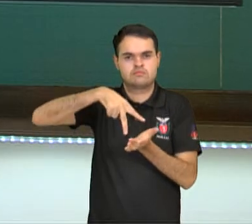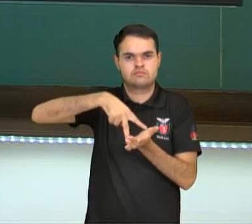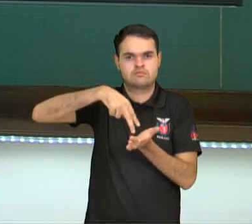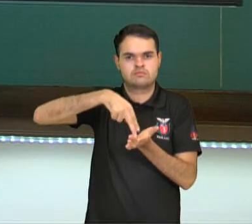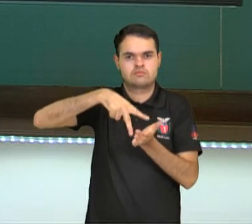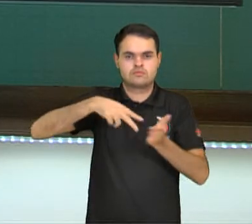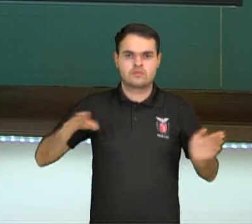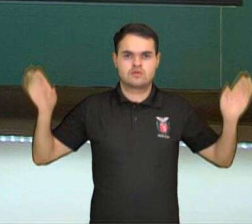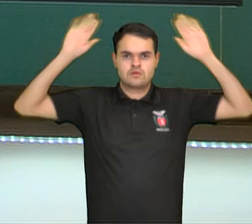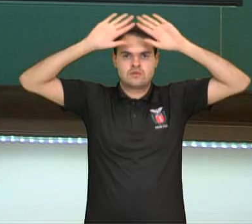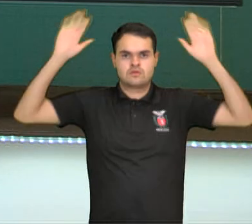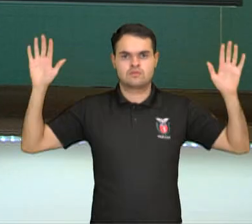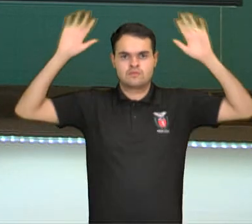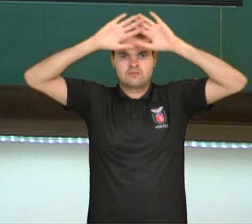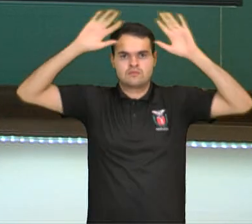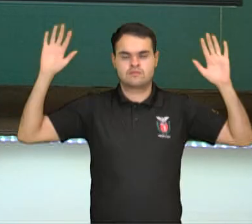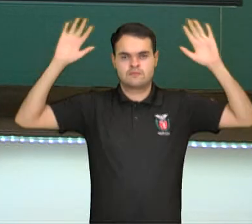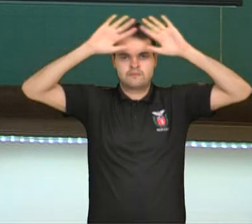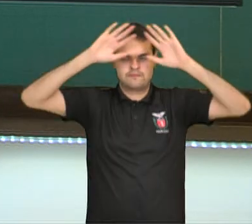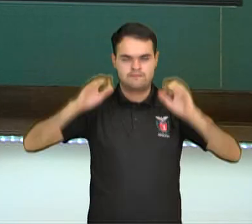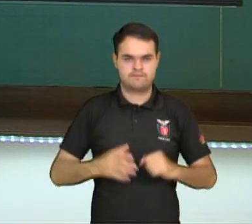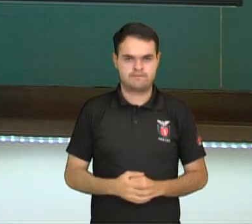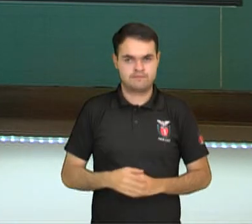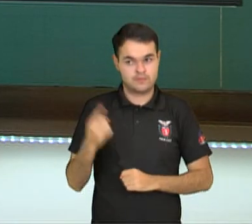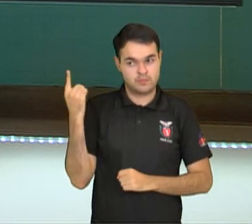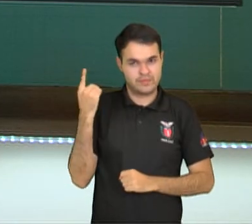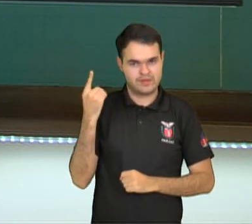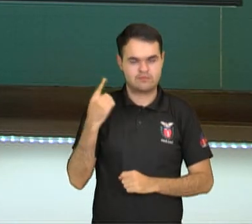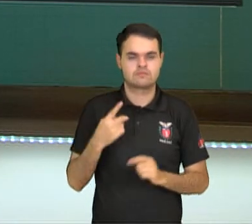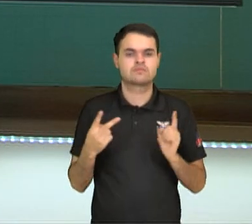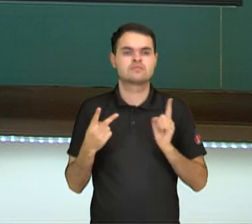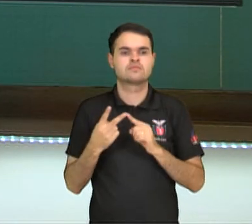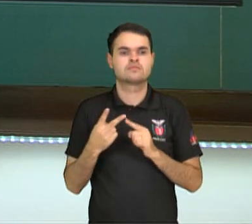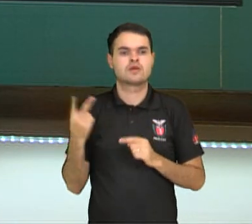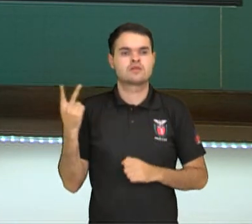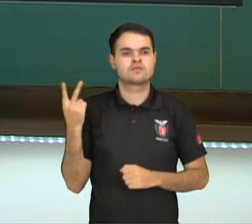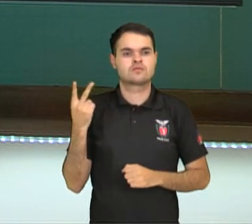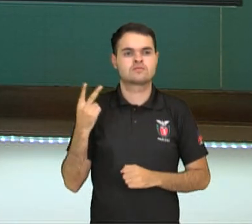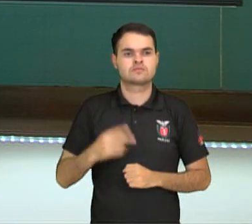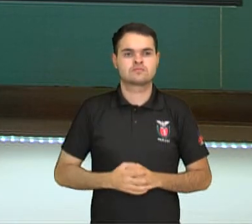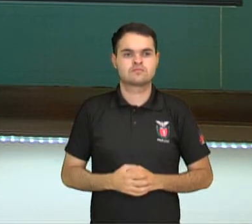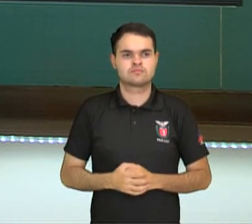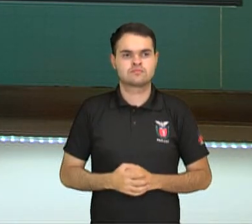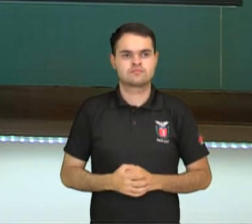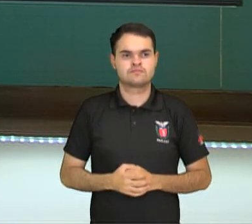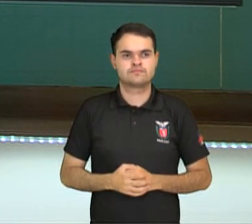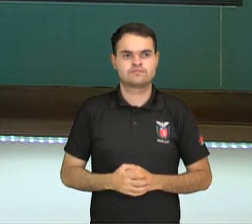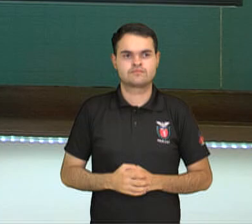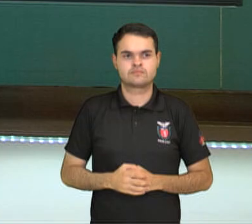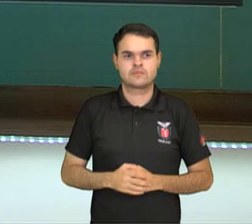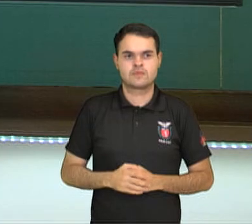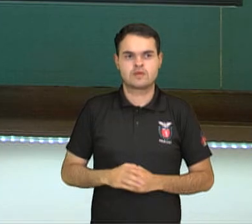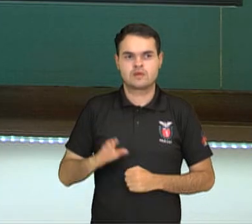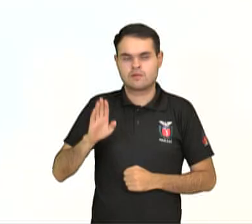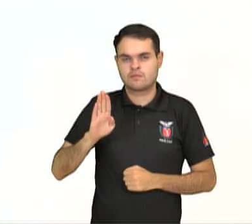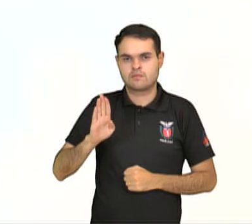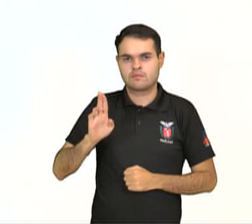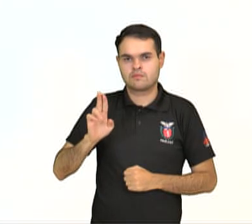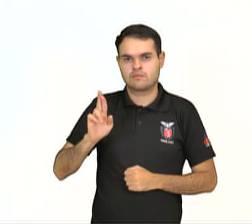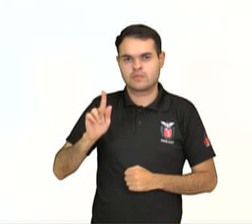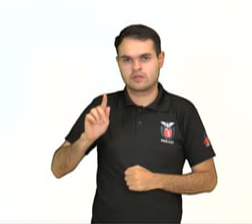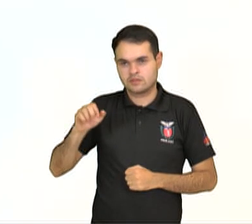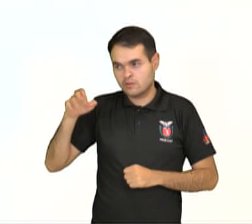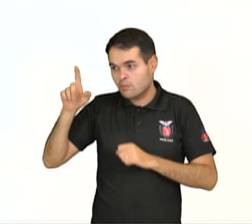aí, primeiro exercício da nossa lista, polichinelo. Agora a gente vai falar do burpee. O que é o burpee?